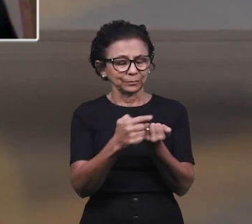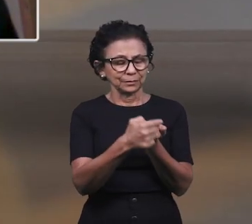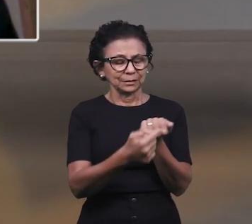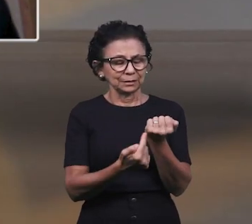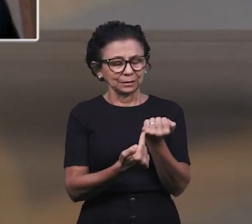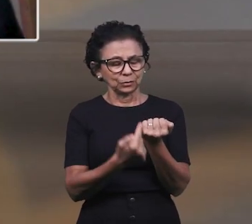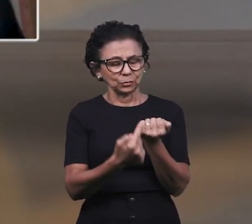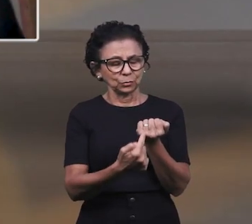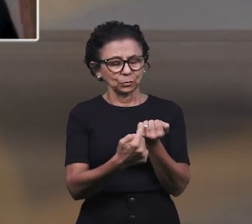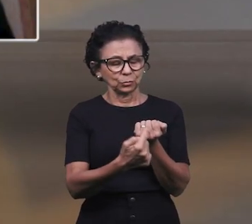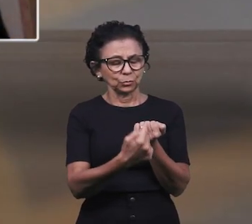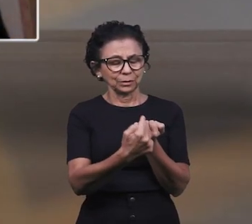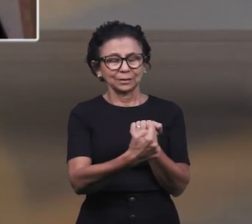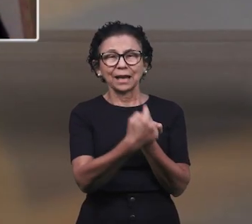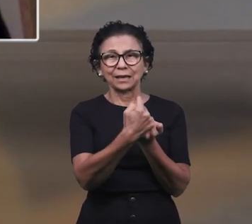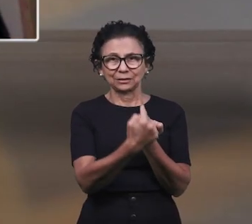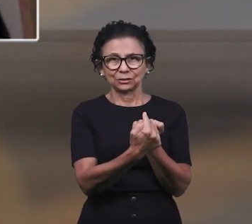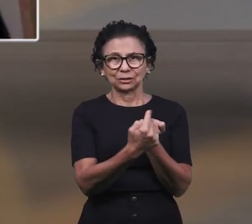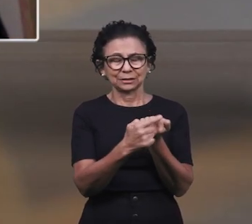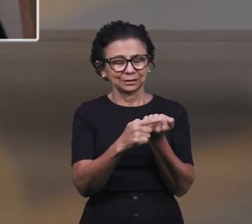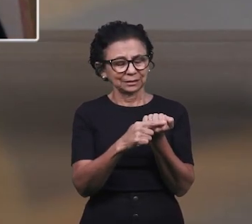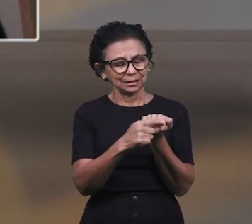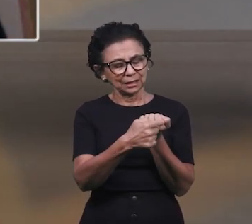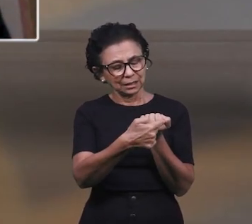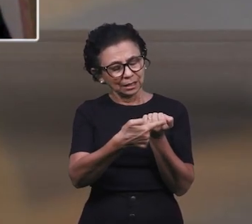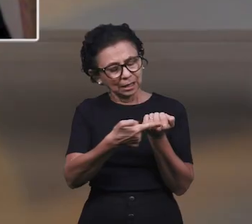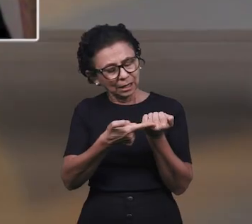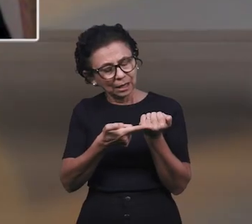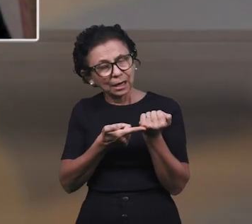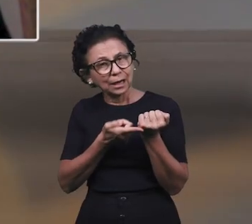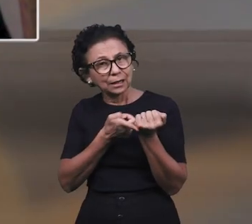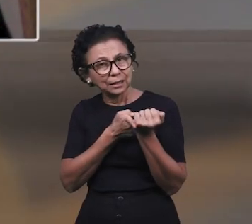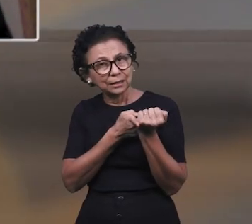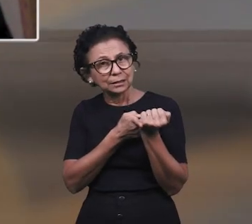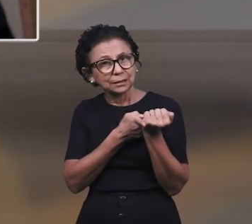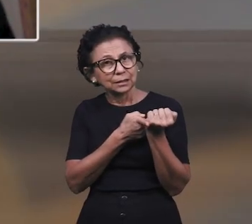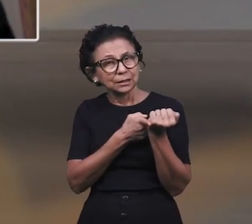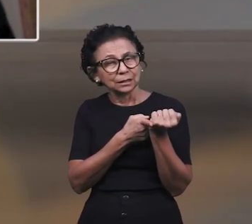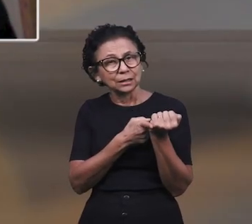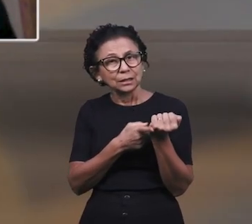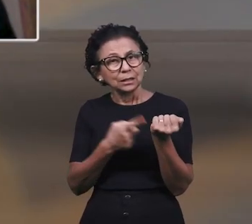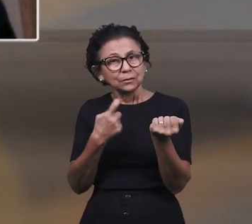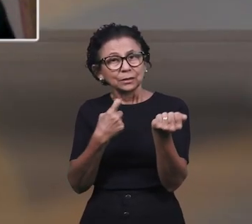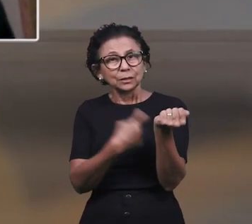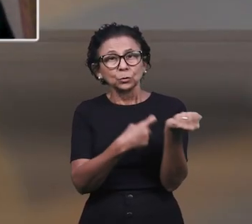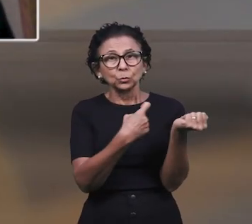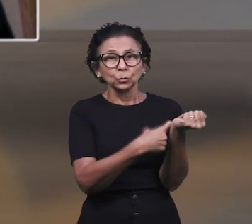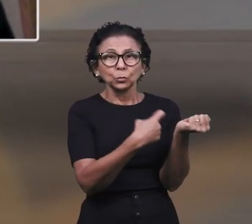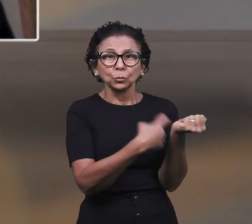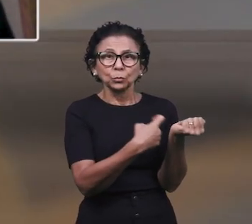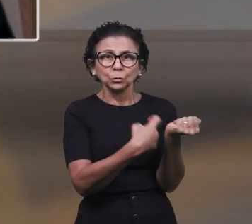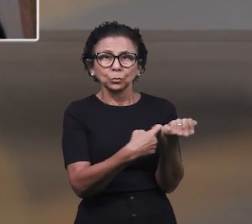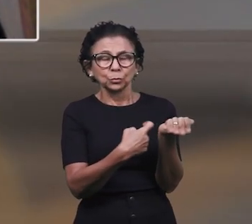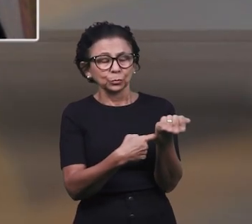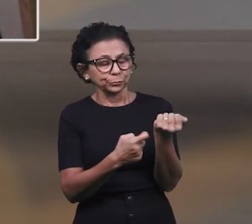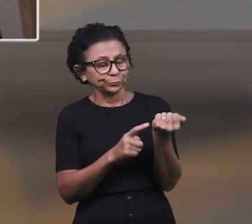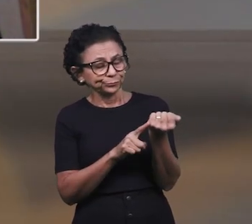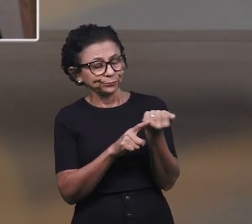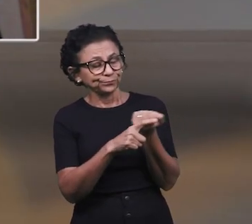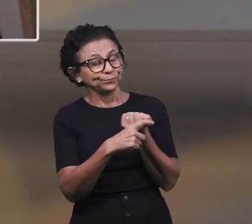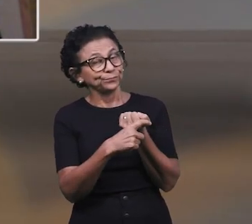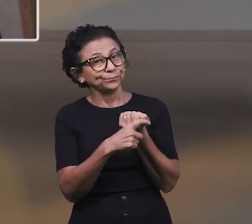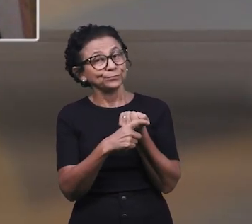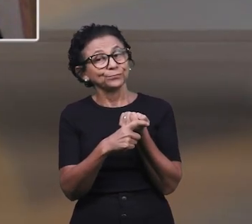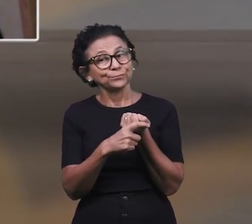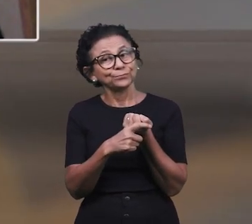dente. Quando uma pessoa chega com cálculo, é já uma alteração de equilíbrio. E nós indicamos até mesmo para